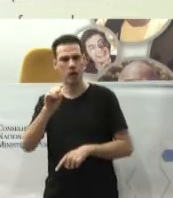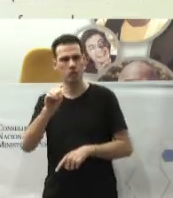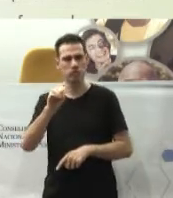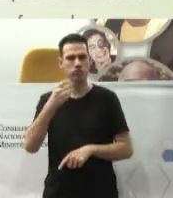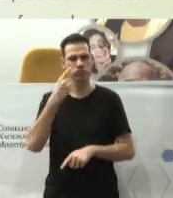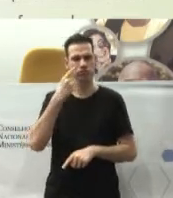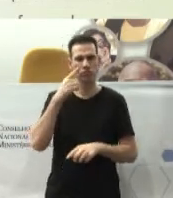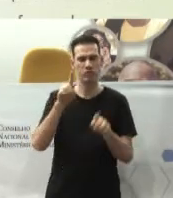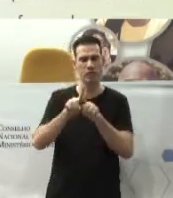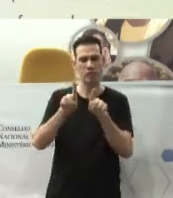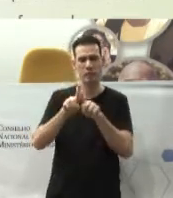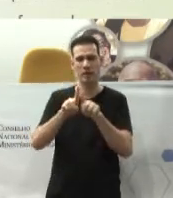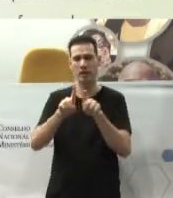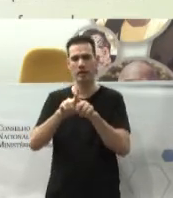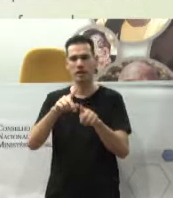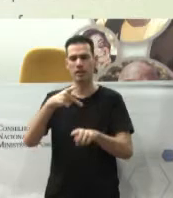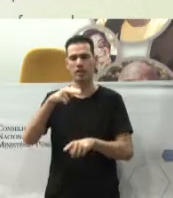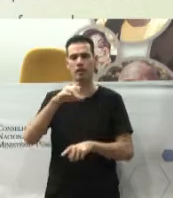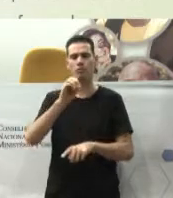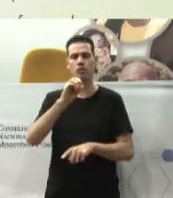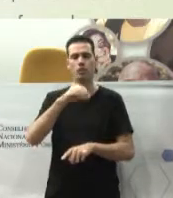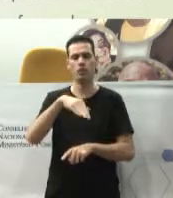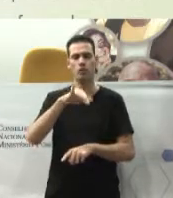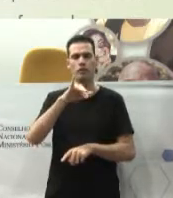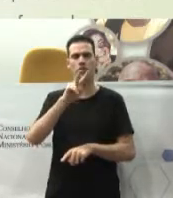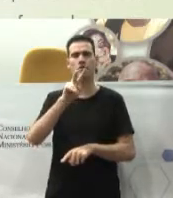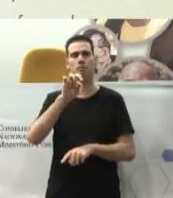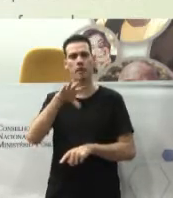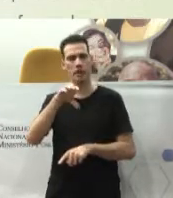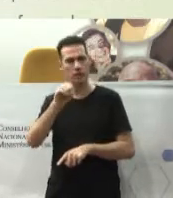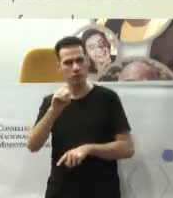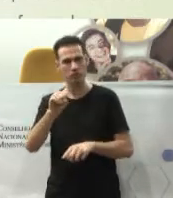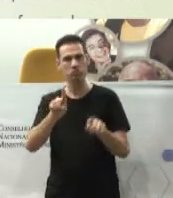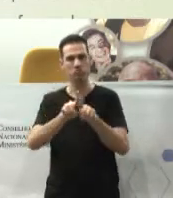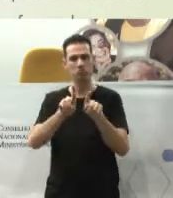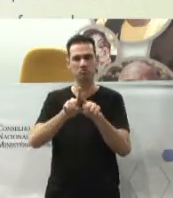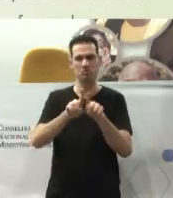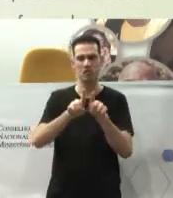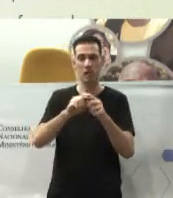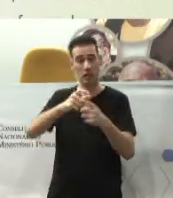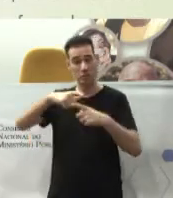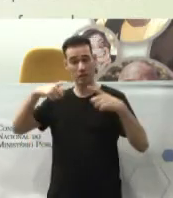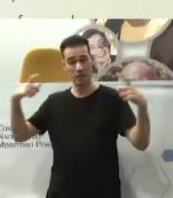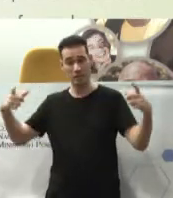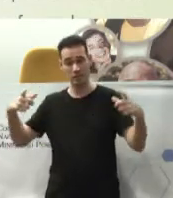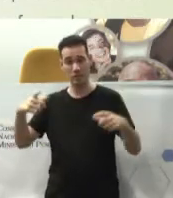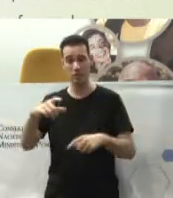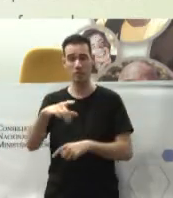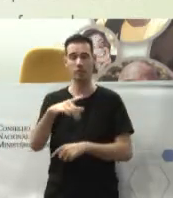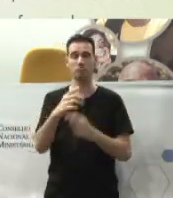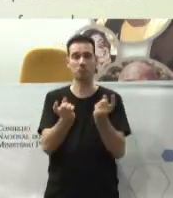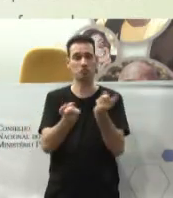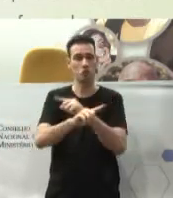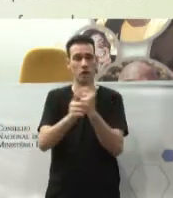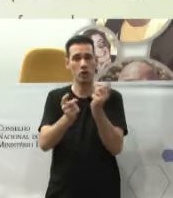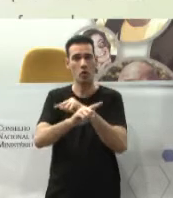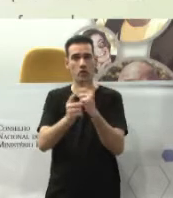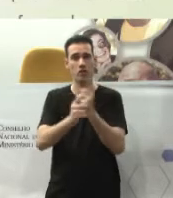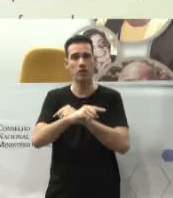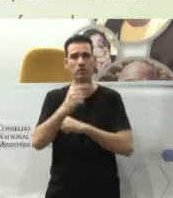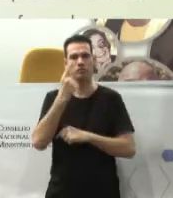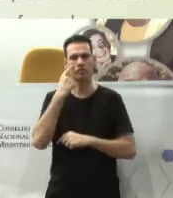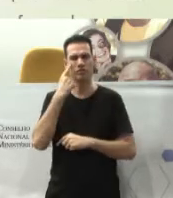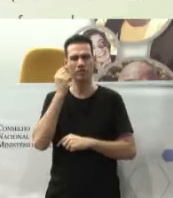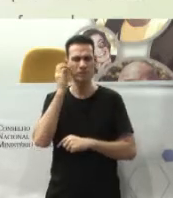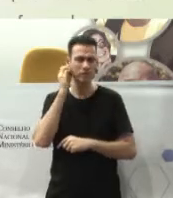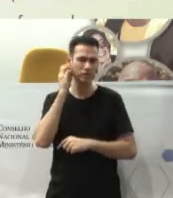provimentos prospectivos, ampliação do contraditório, um tema muito importante quando a gente fala desse conflito